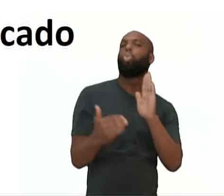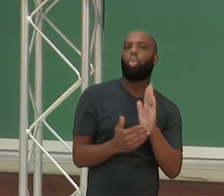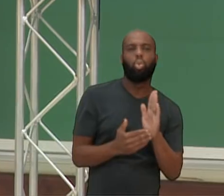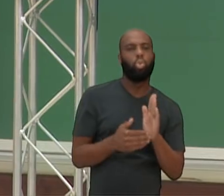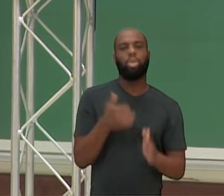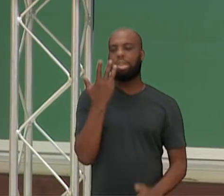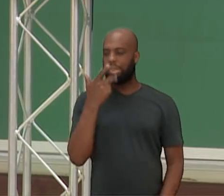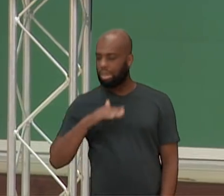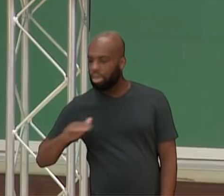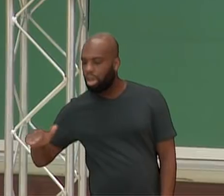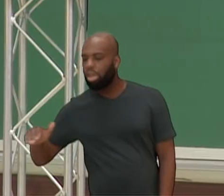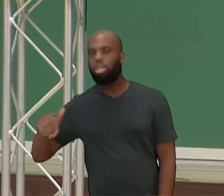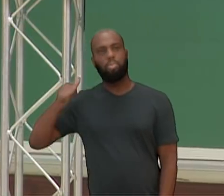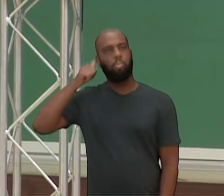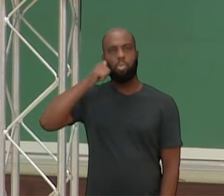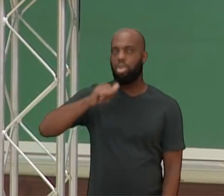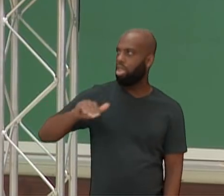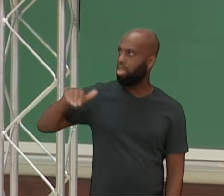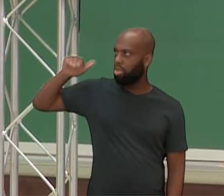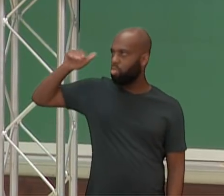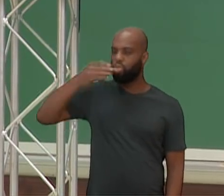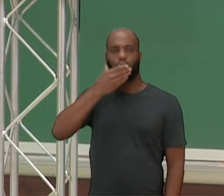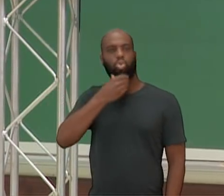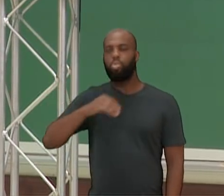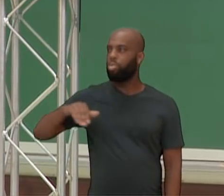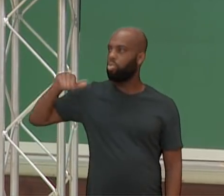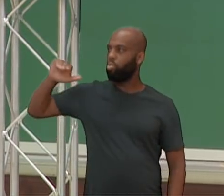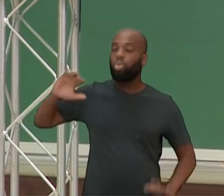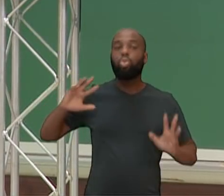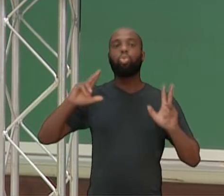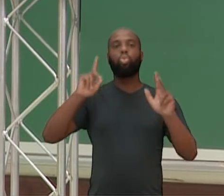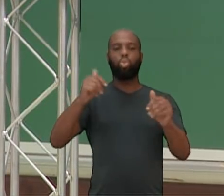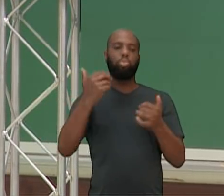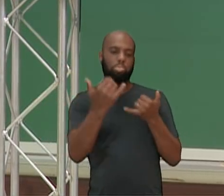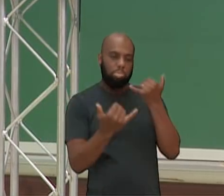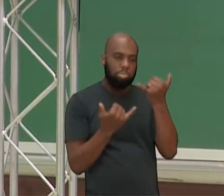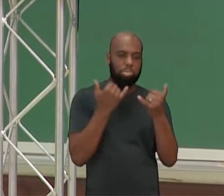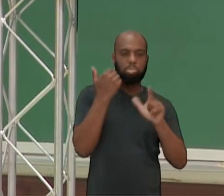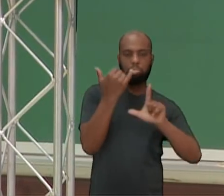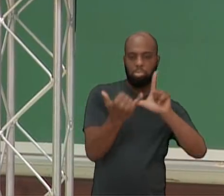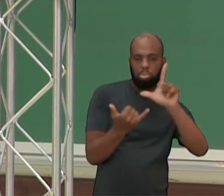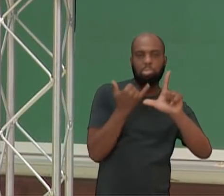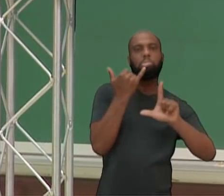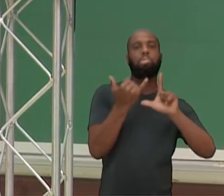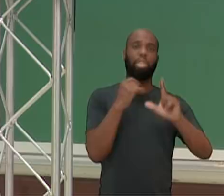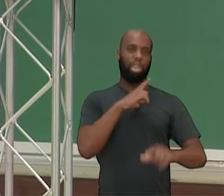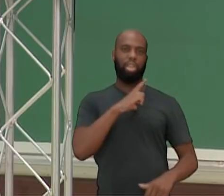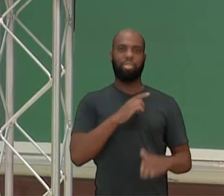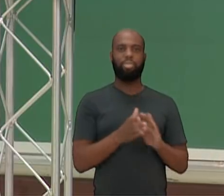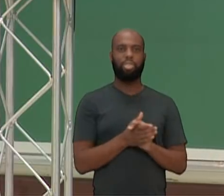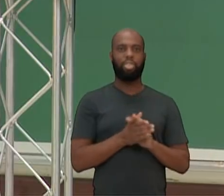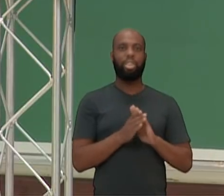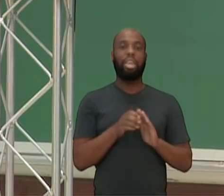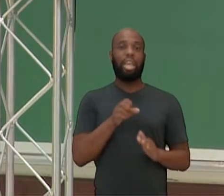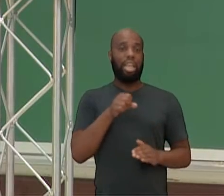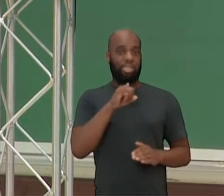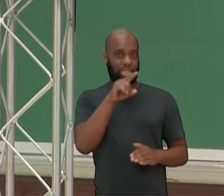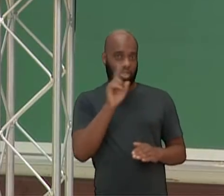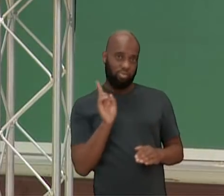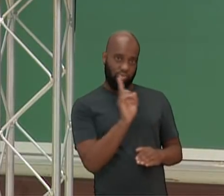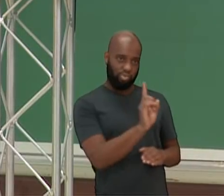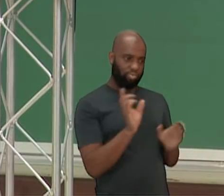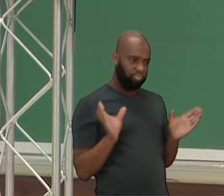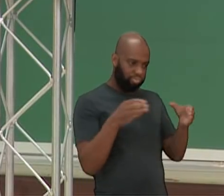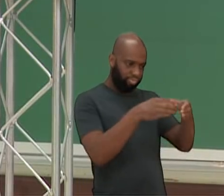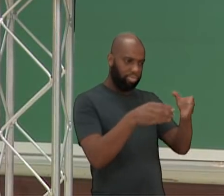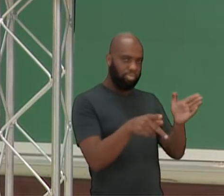e homens. Então, se você chegar numa aldeia, você vai se deparar com homens brincando, ou mulheres brincando, né? Mulheres